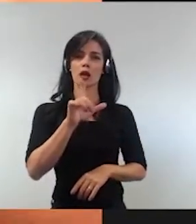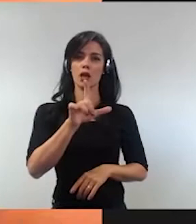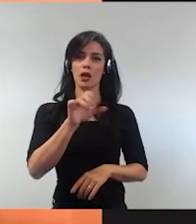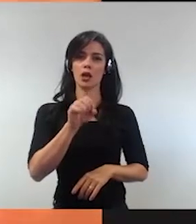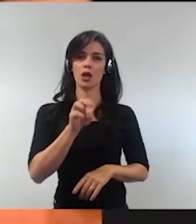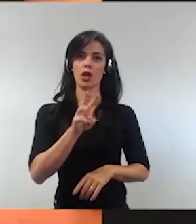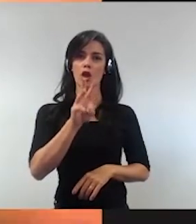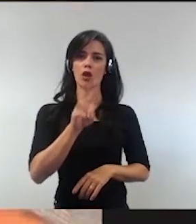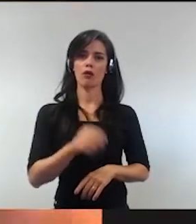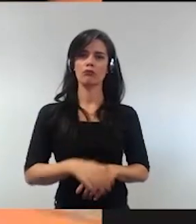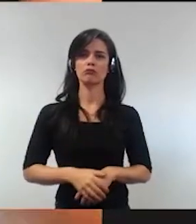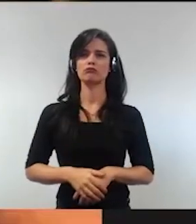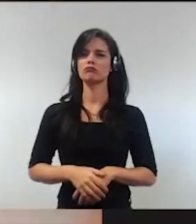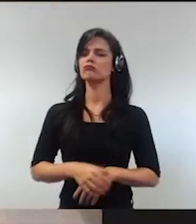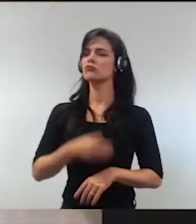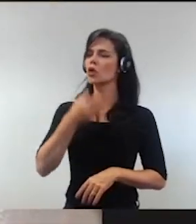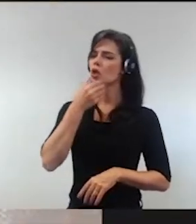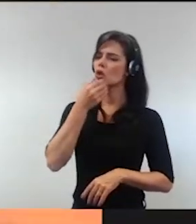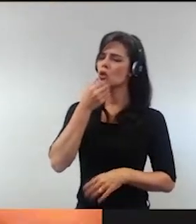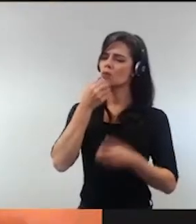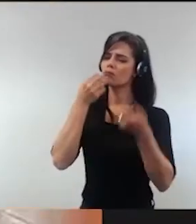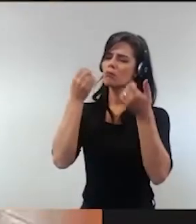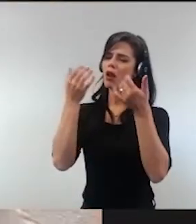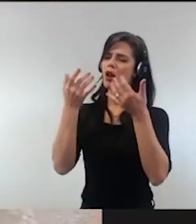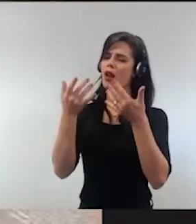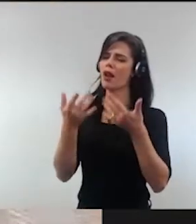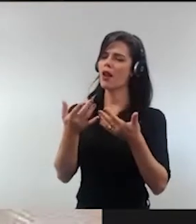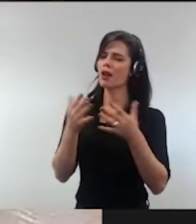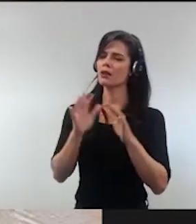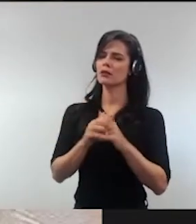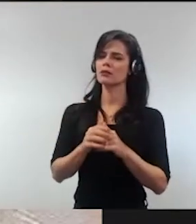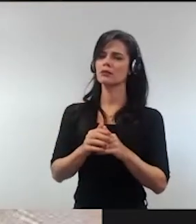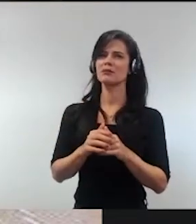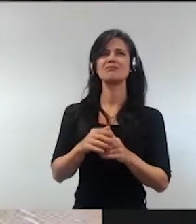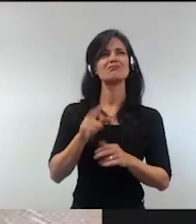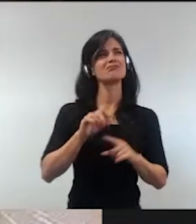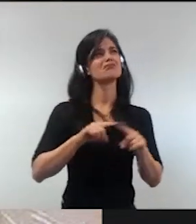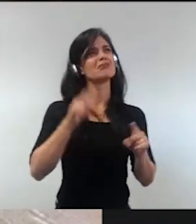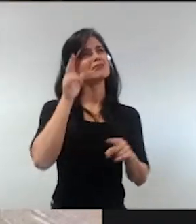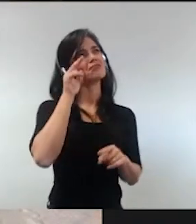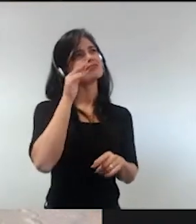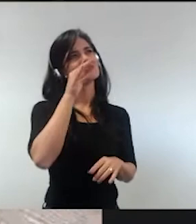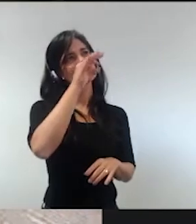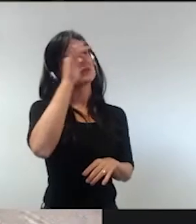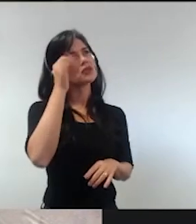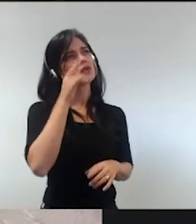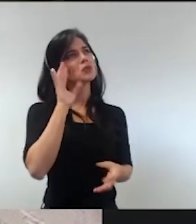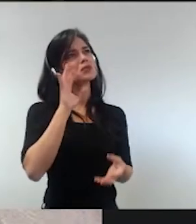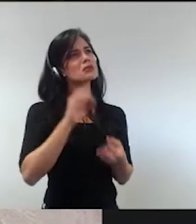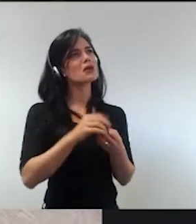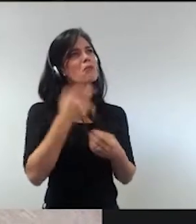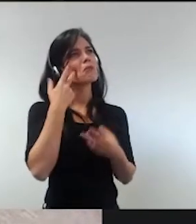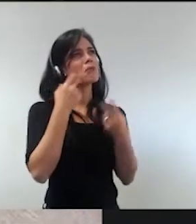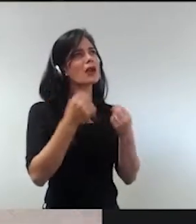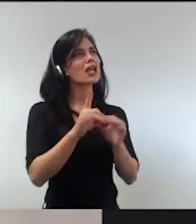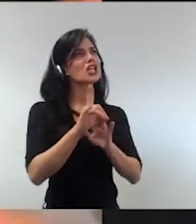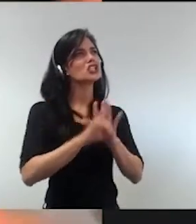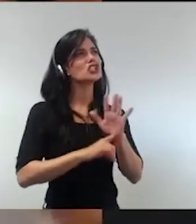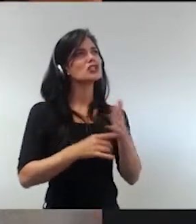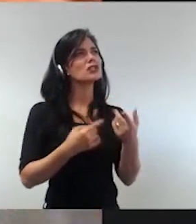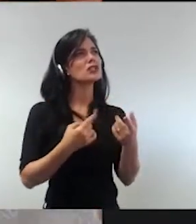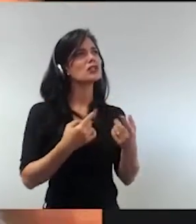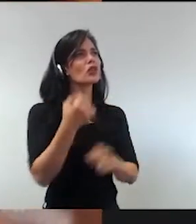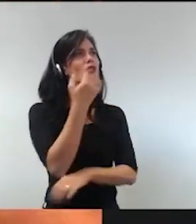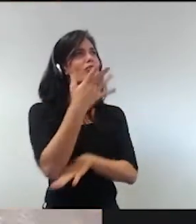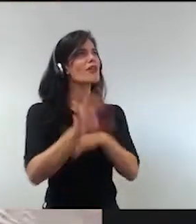Tudo que ele tinha ouvido falar pelo Gulliver, ele não conseguia entender o que era isso. Para que vocês precisam de direito se a